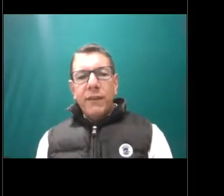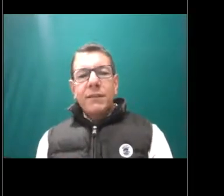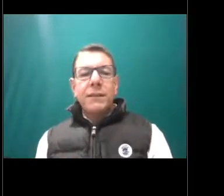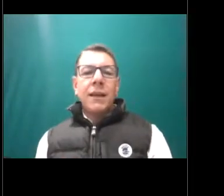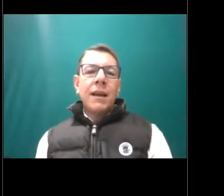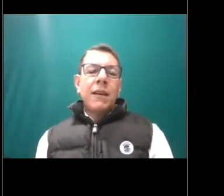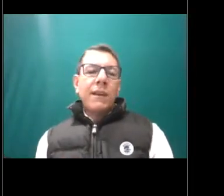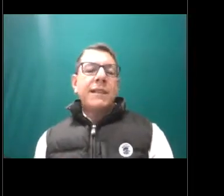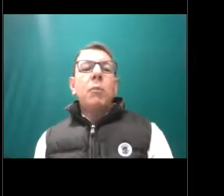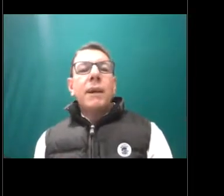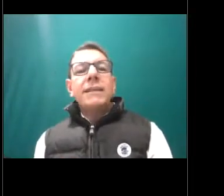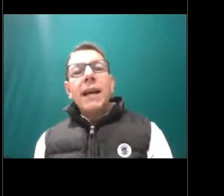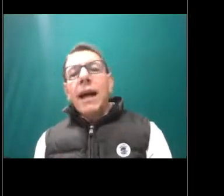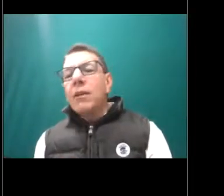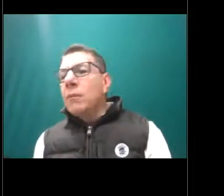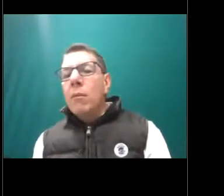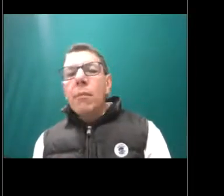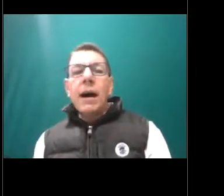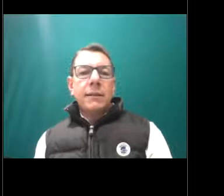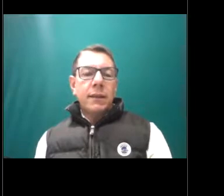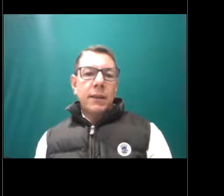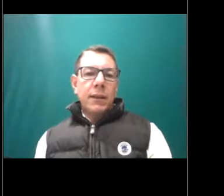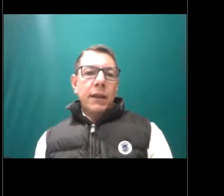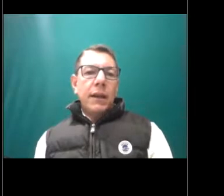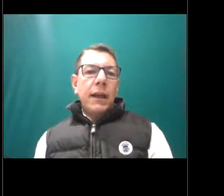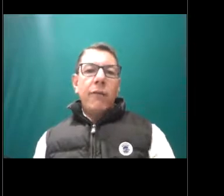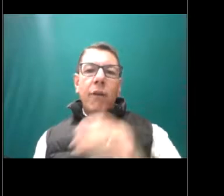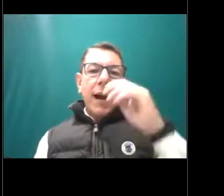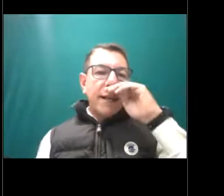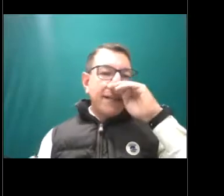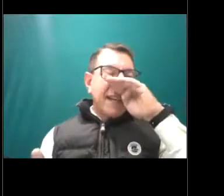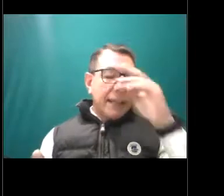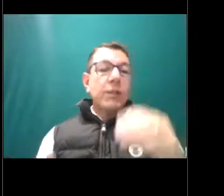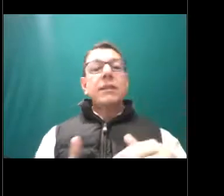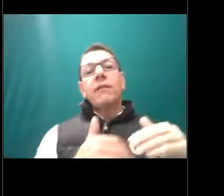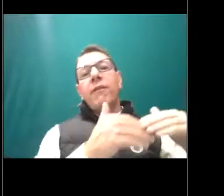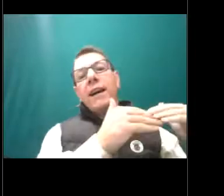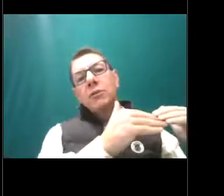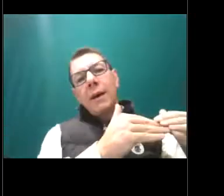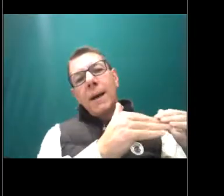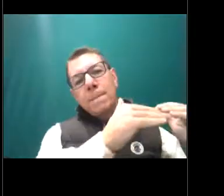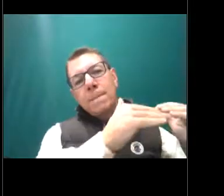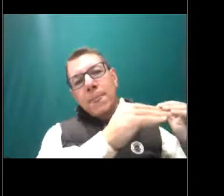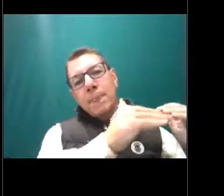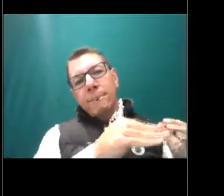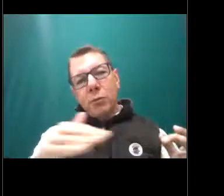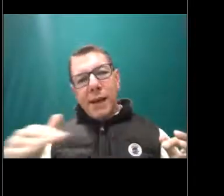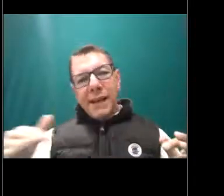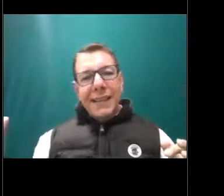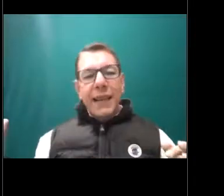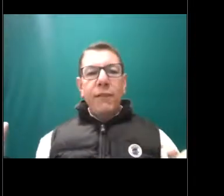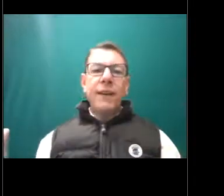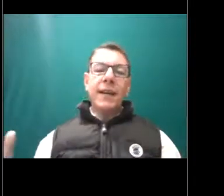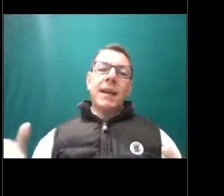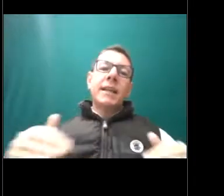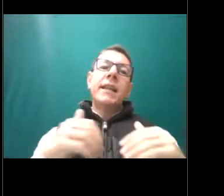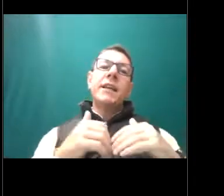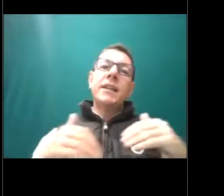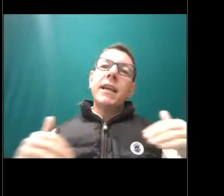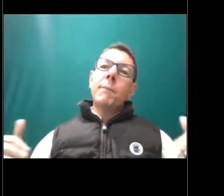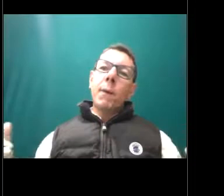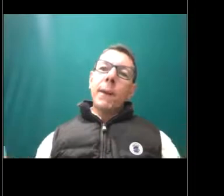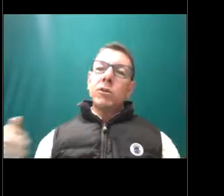silo superfície, fazendo pré-secado de mombaça, né, forragens aí. Então, assim, faz uma